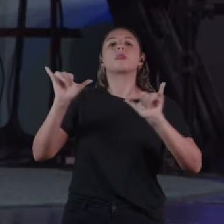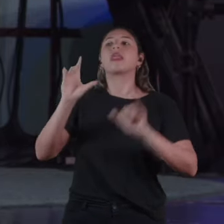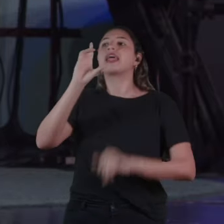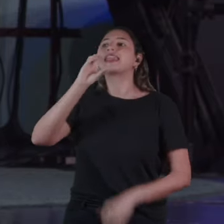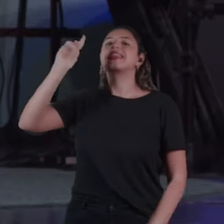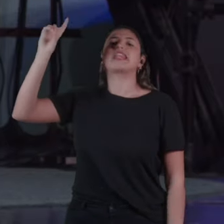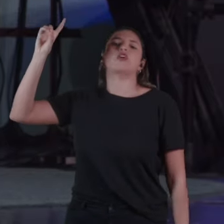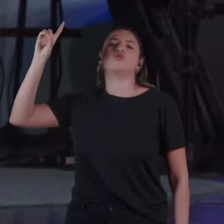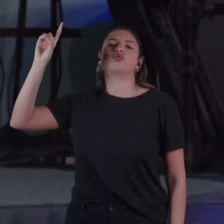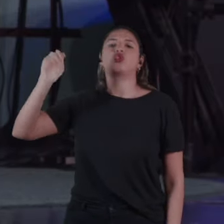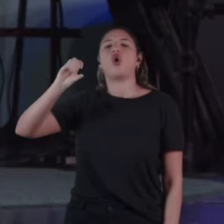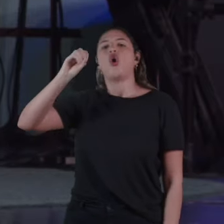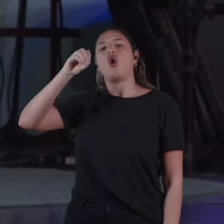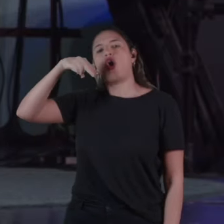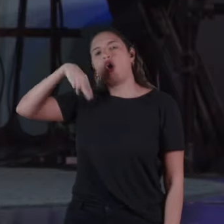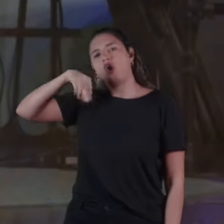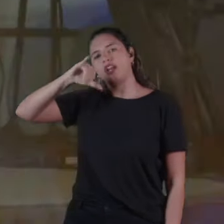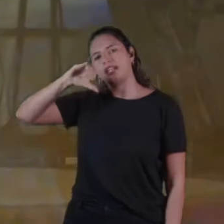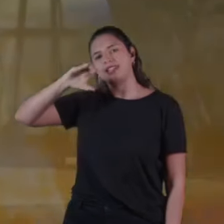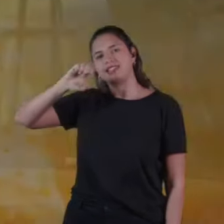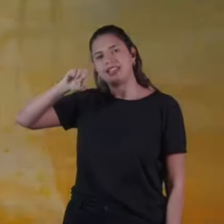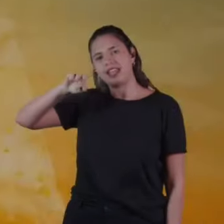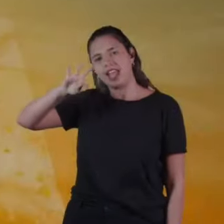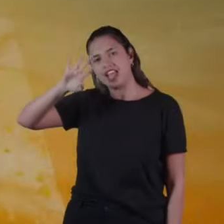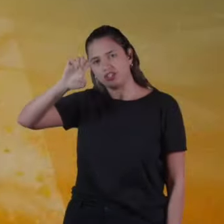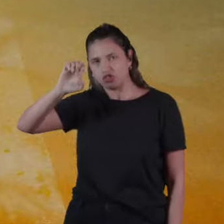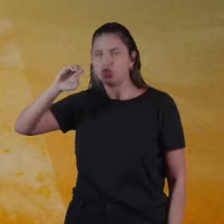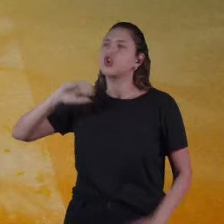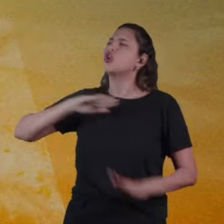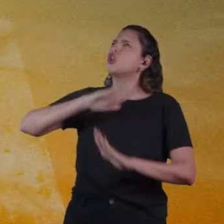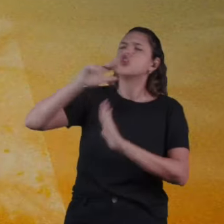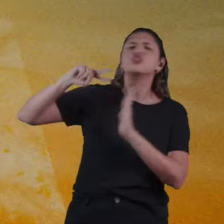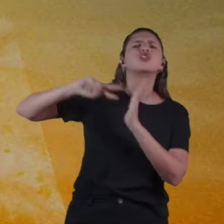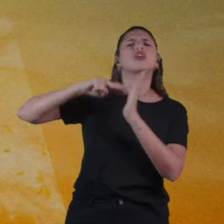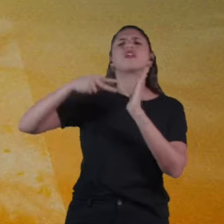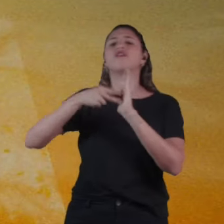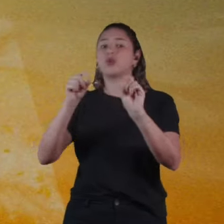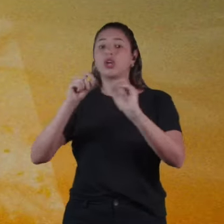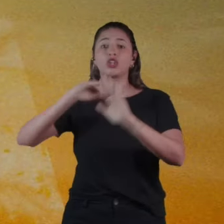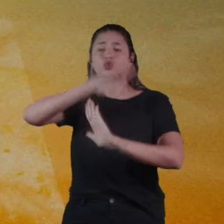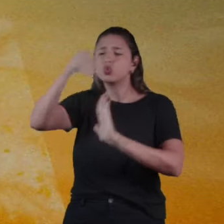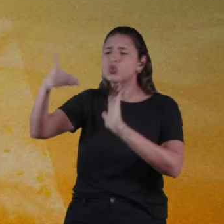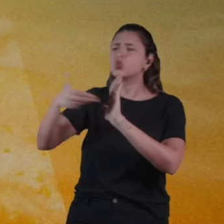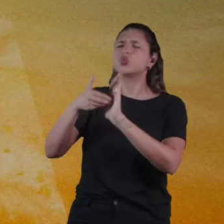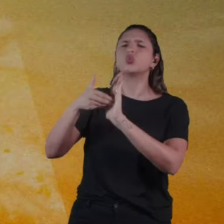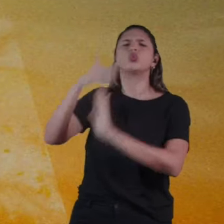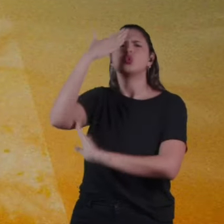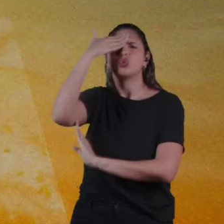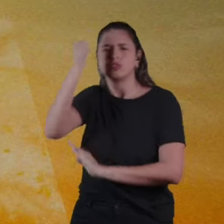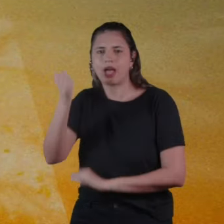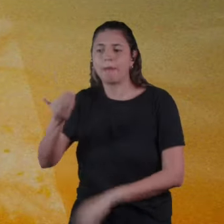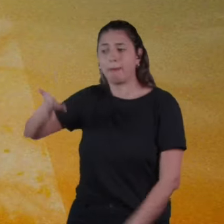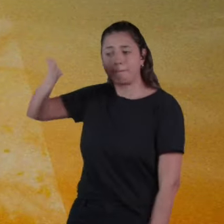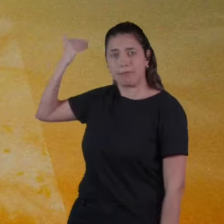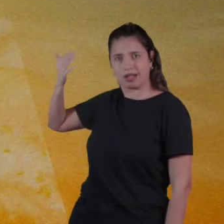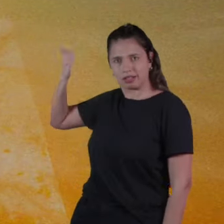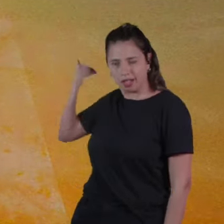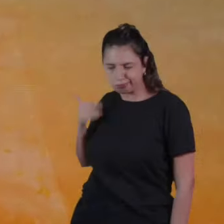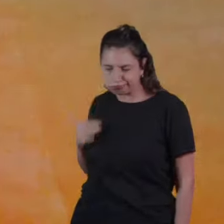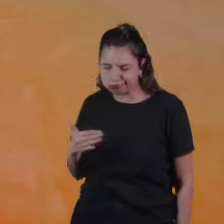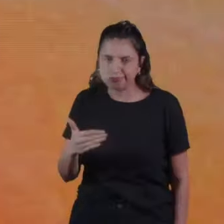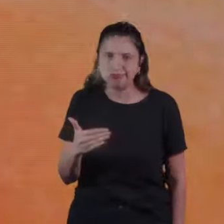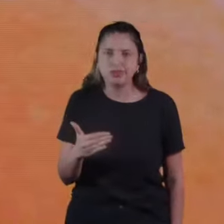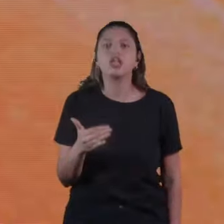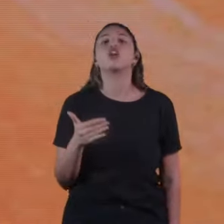Deus onisciente. Um Deus que conhece todas as coisas, passado, presente e futuro,